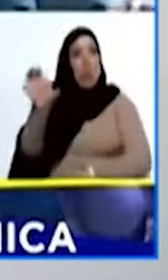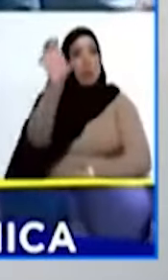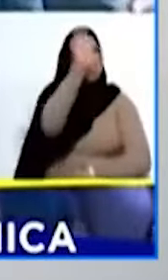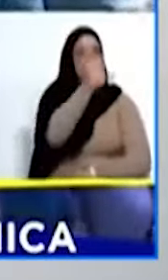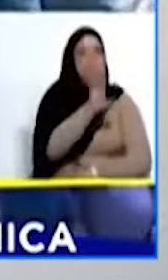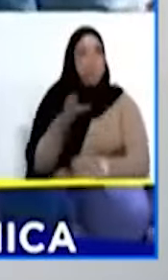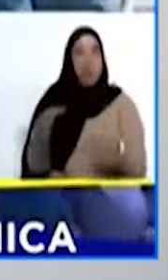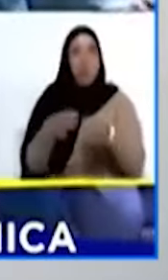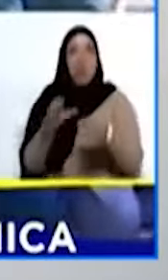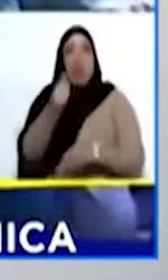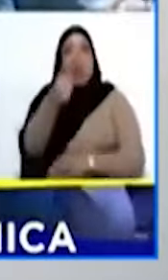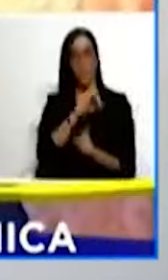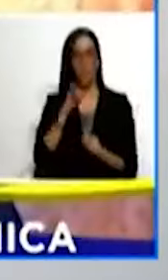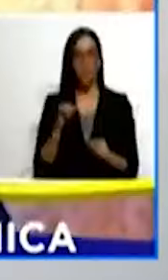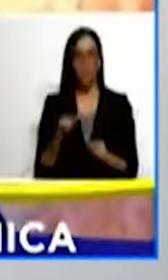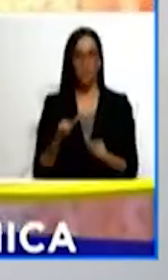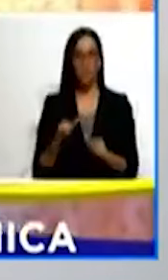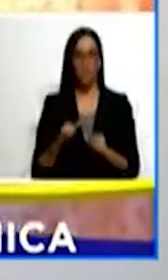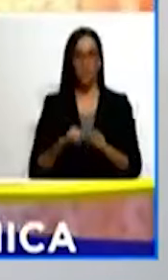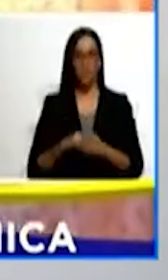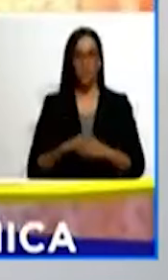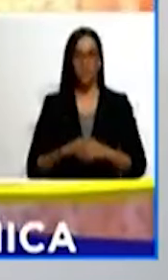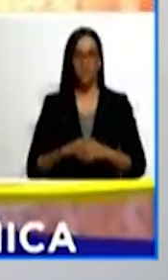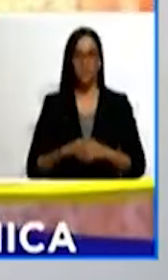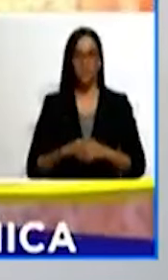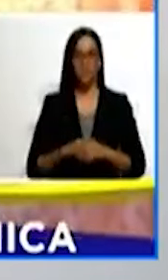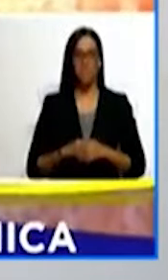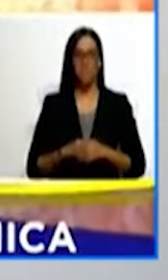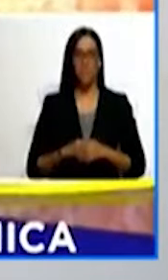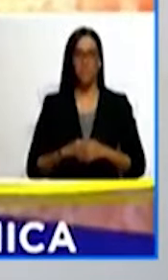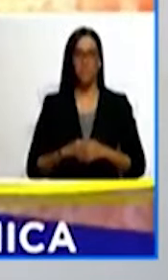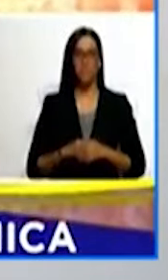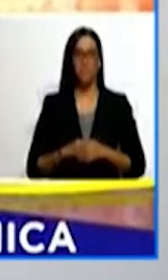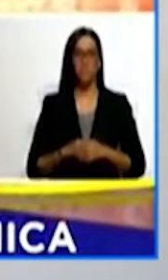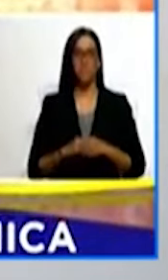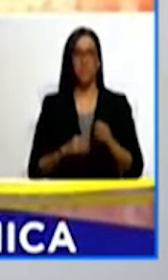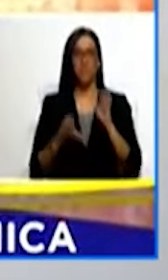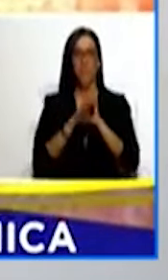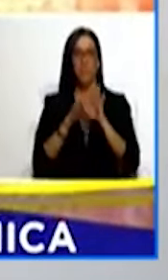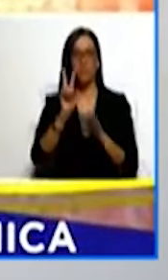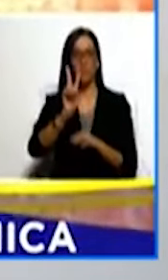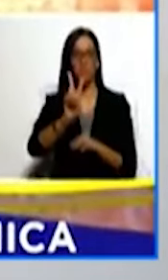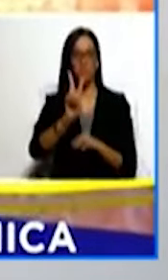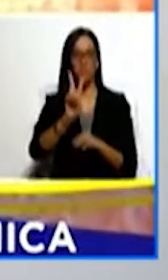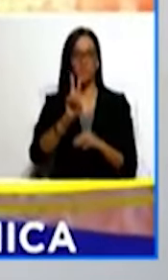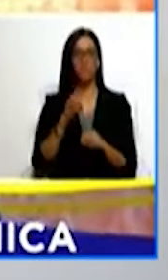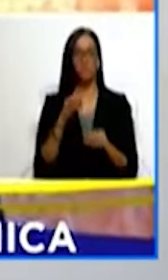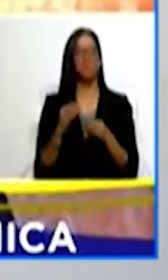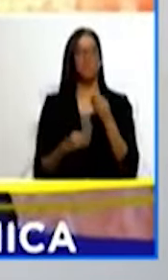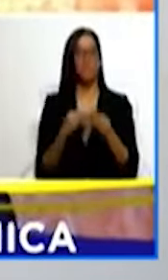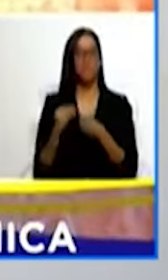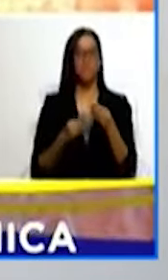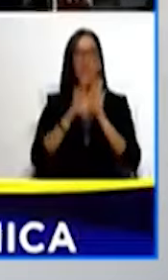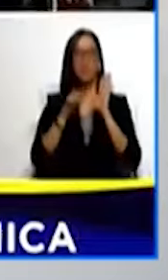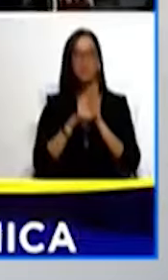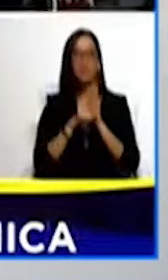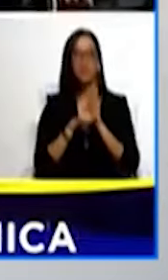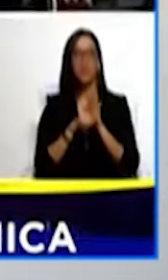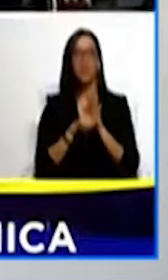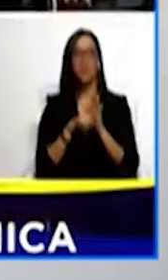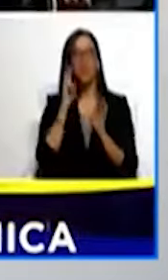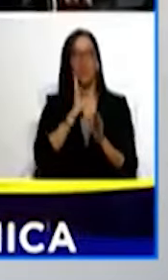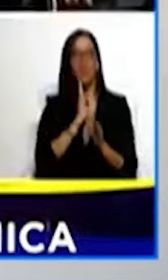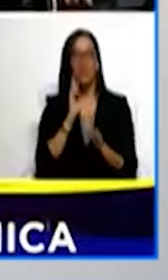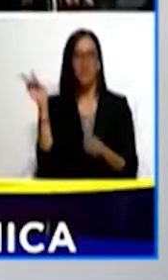né, com perspectiva de movimentação de tropas, até por conta dessa questão logística que nós colocamos aqui, né? Qualquer movimentação